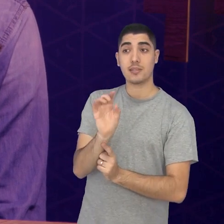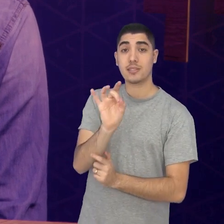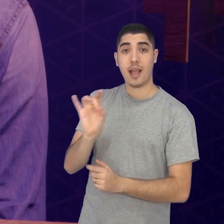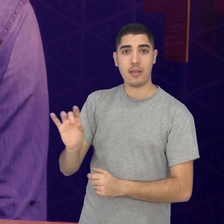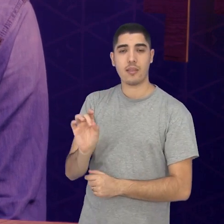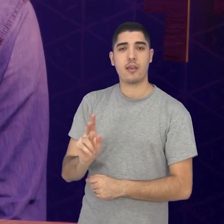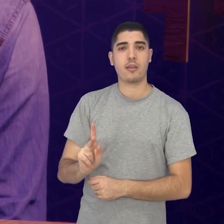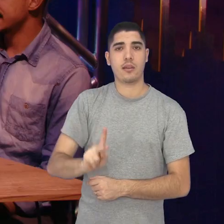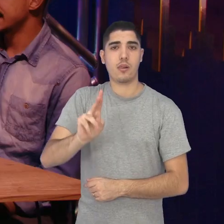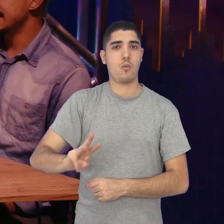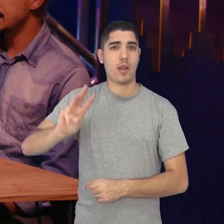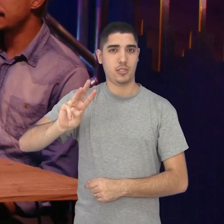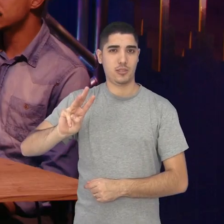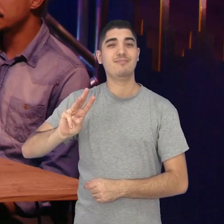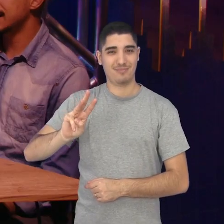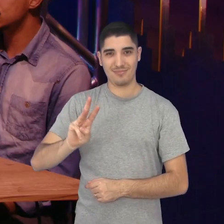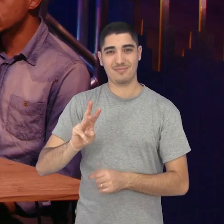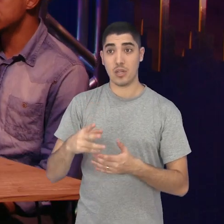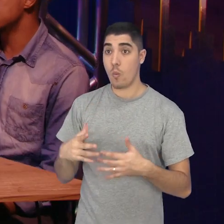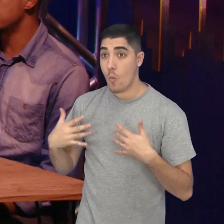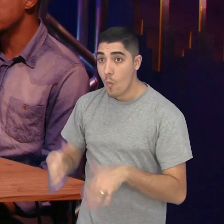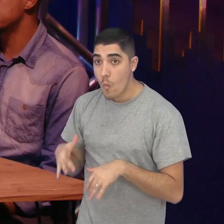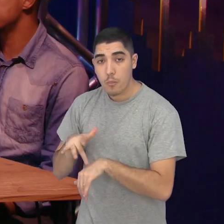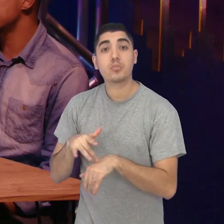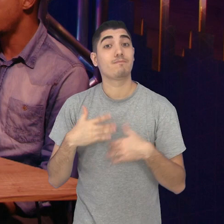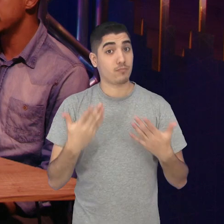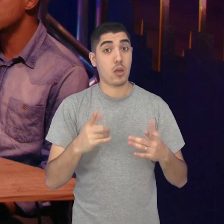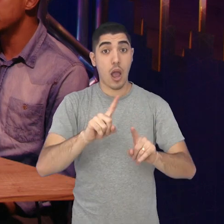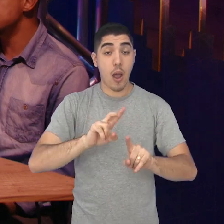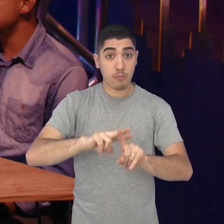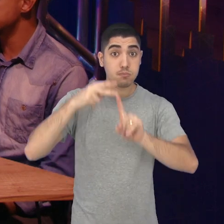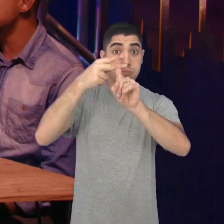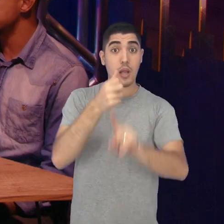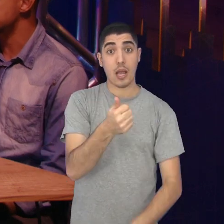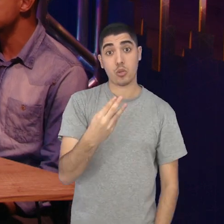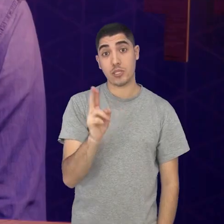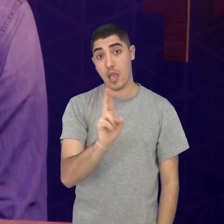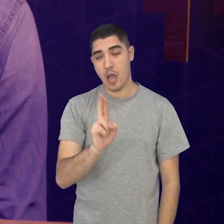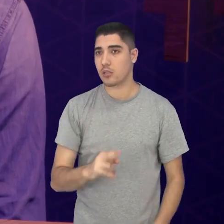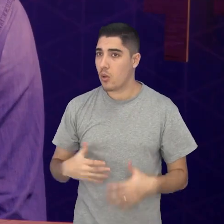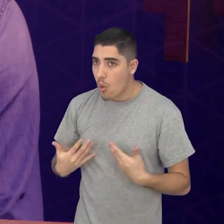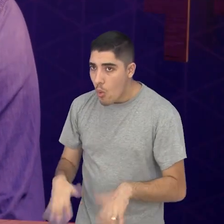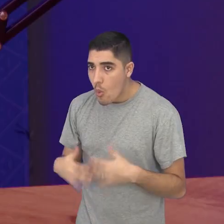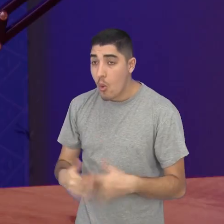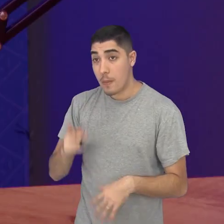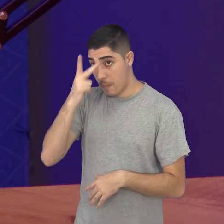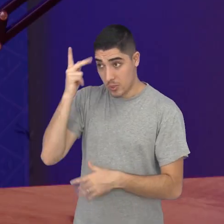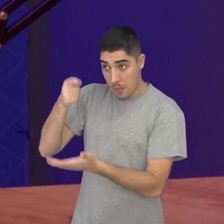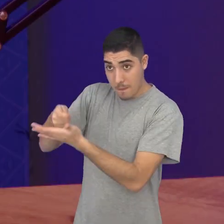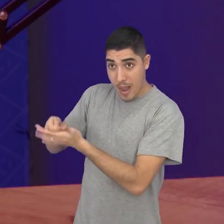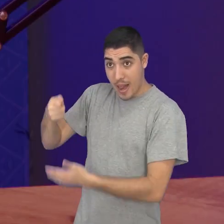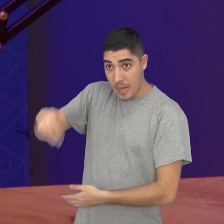quilowatt-hora. Isso é muita coisa. E aí passou para 14, tipo, aumentou mais de 50%. quem paga a conta com